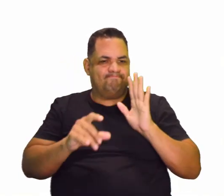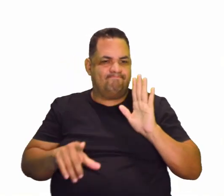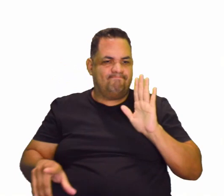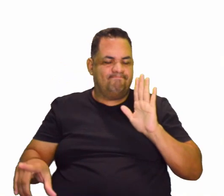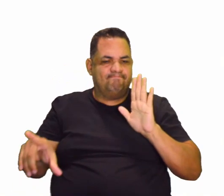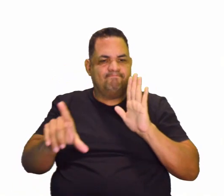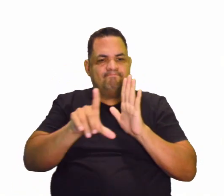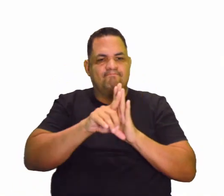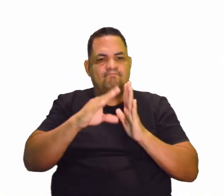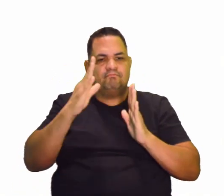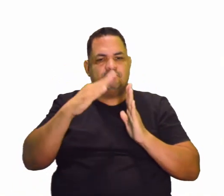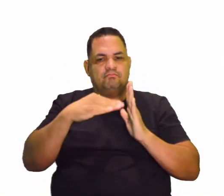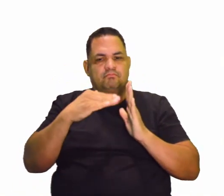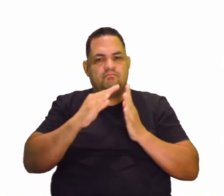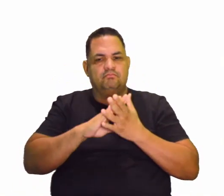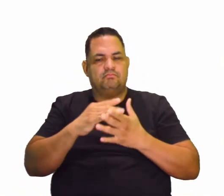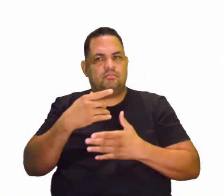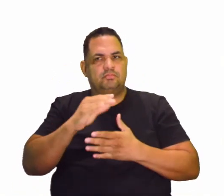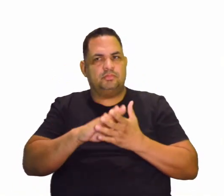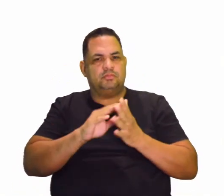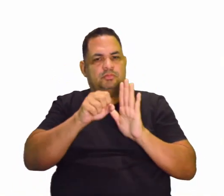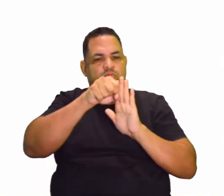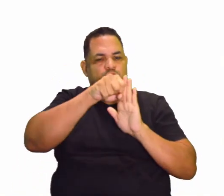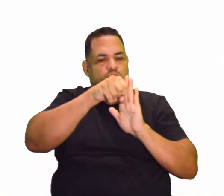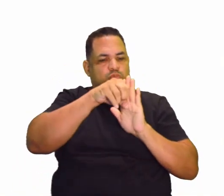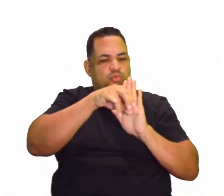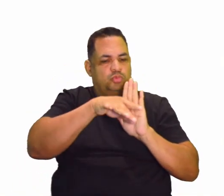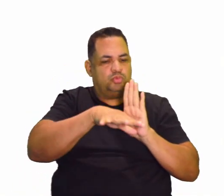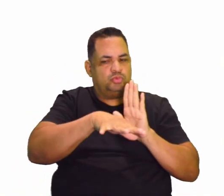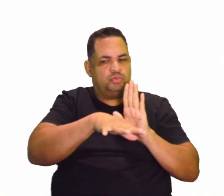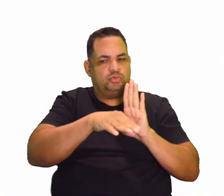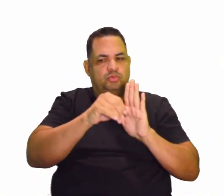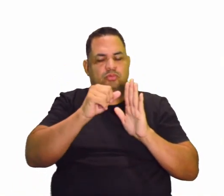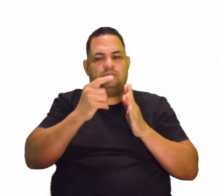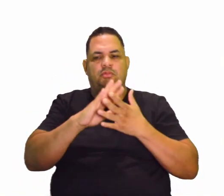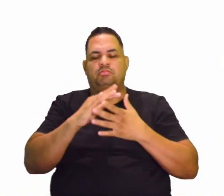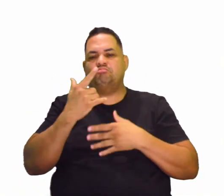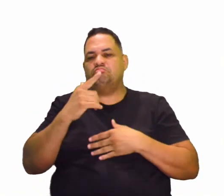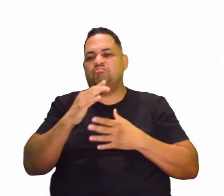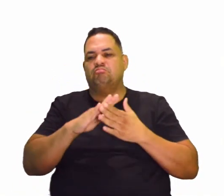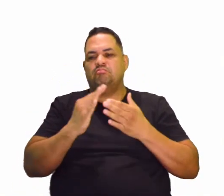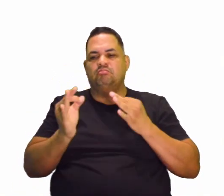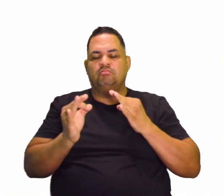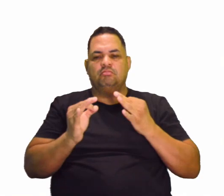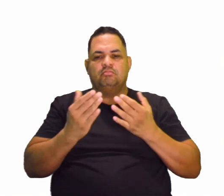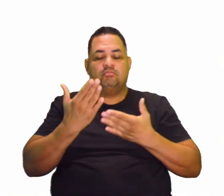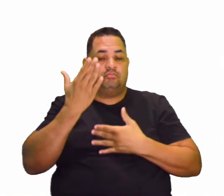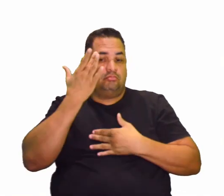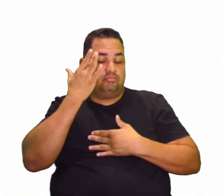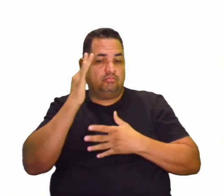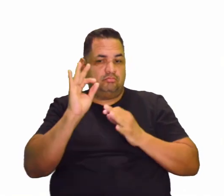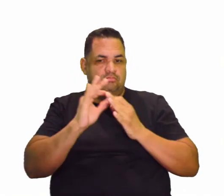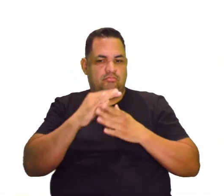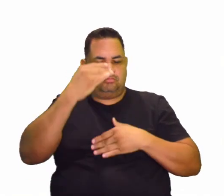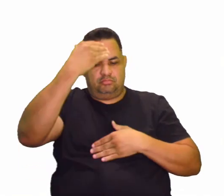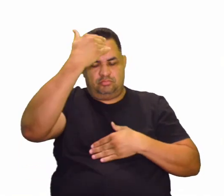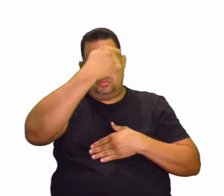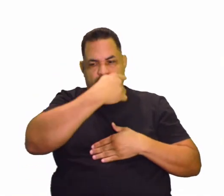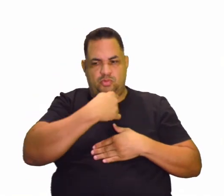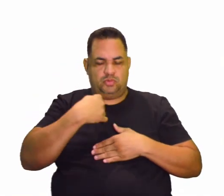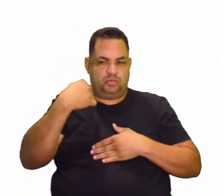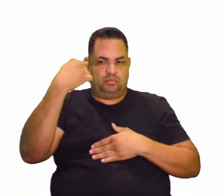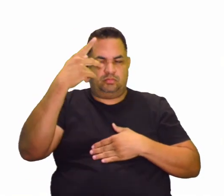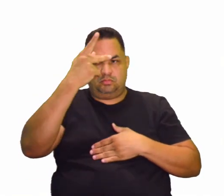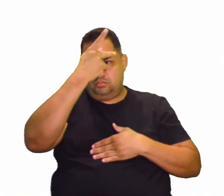a pintura com sombras, né, com expressividade, ainda do rosto das pessoas.